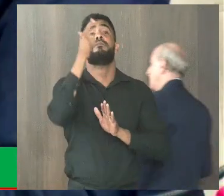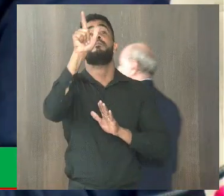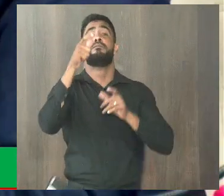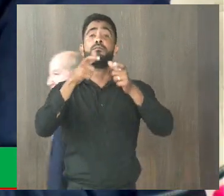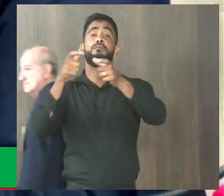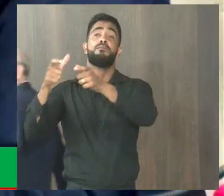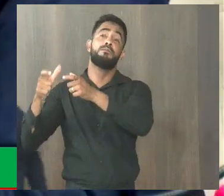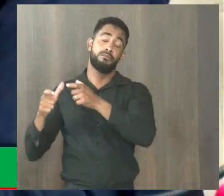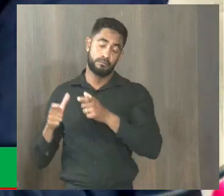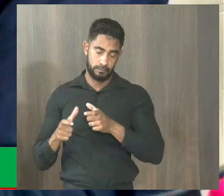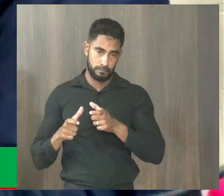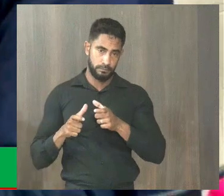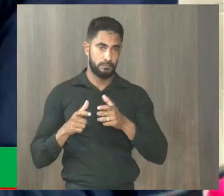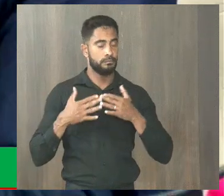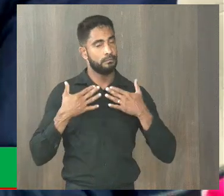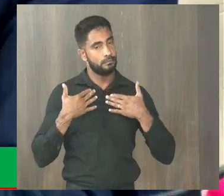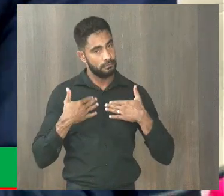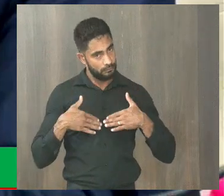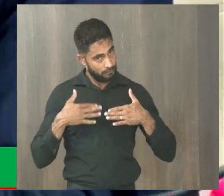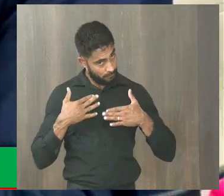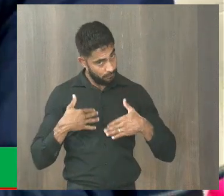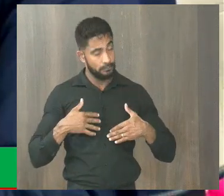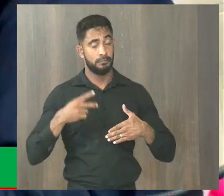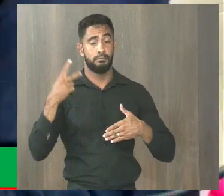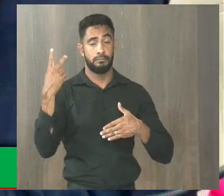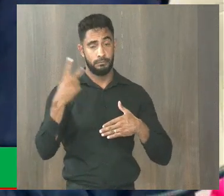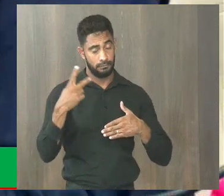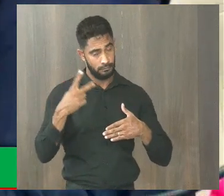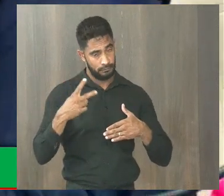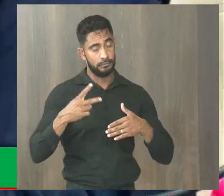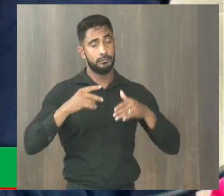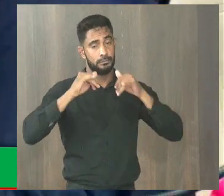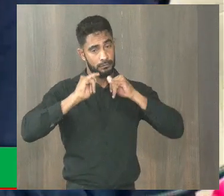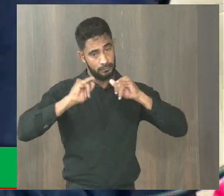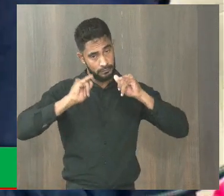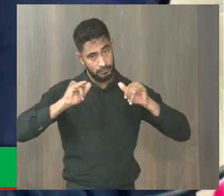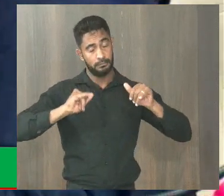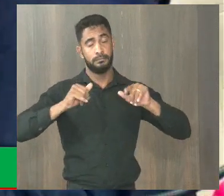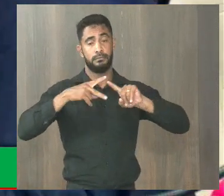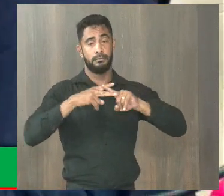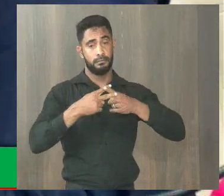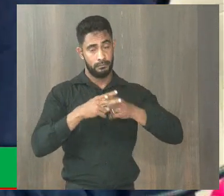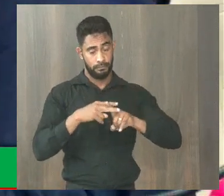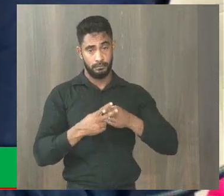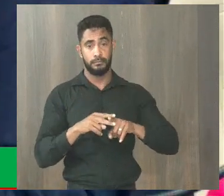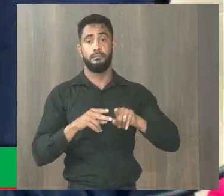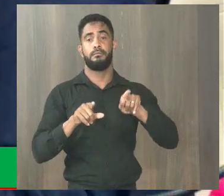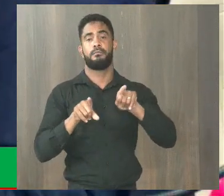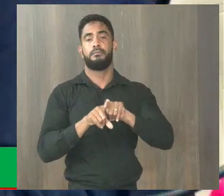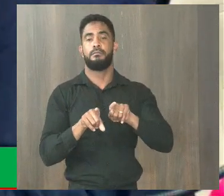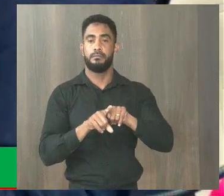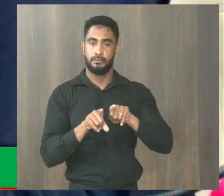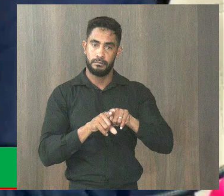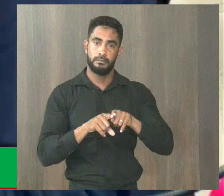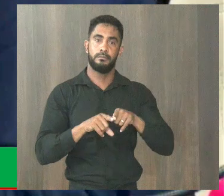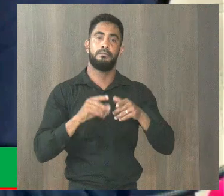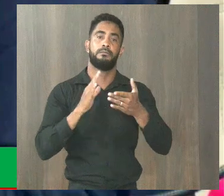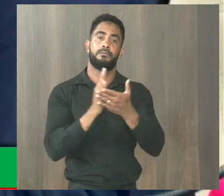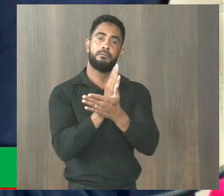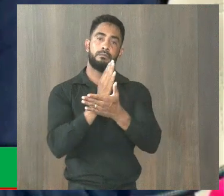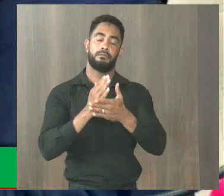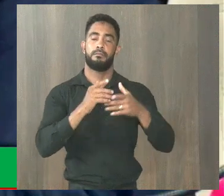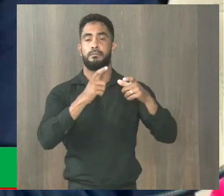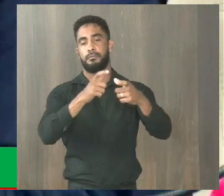bairros? Os outros bairros vem uma segunda etapa que contemplará uma outra boa parte de